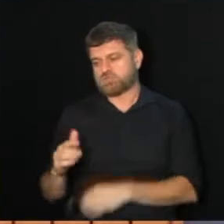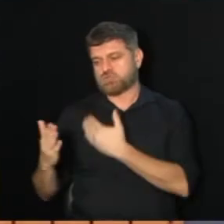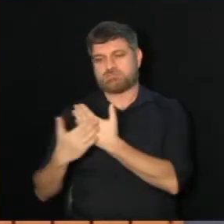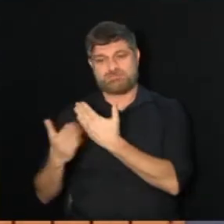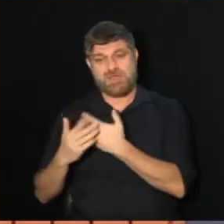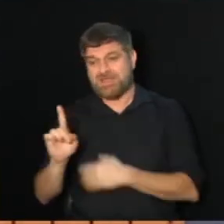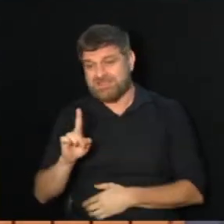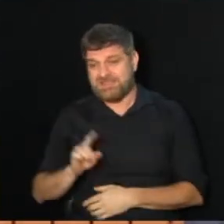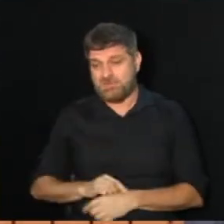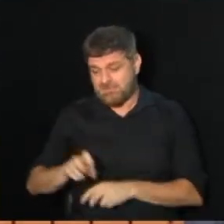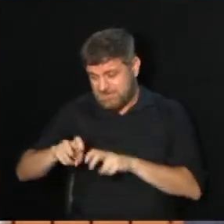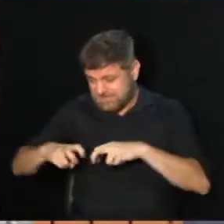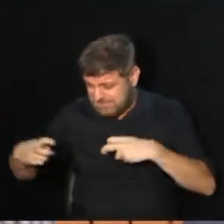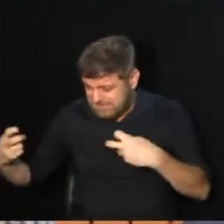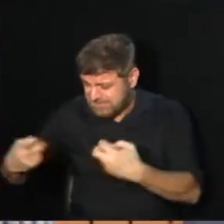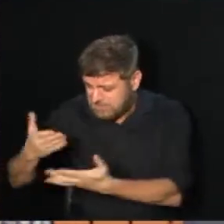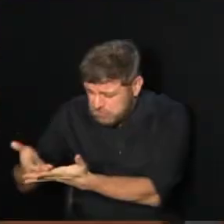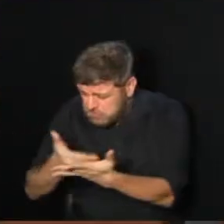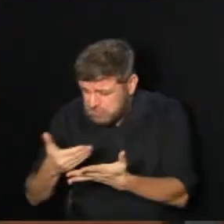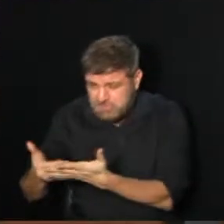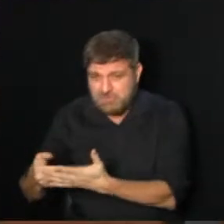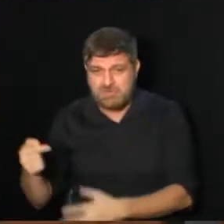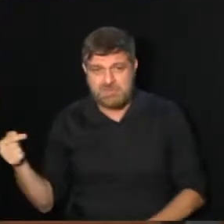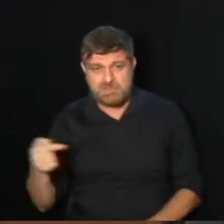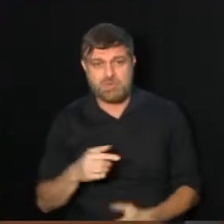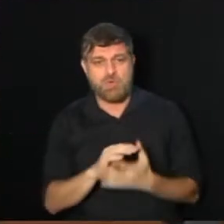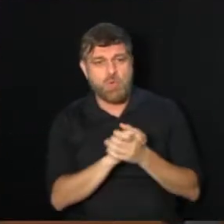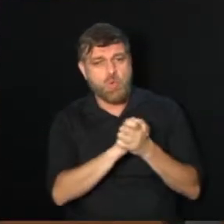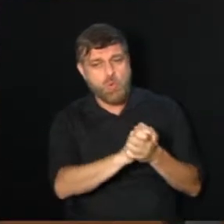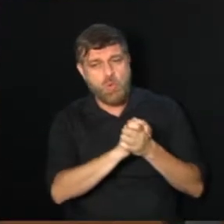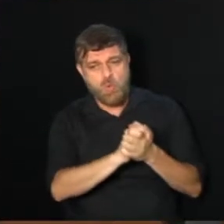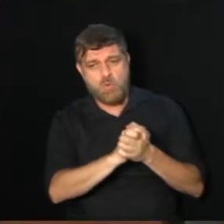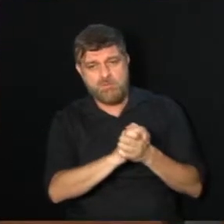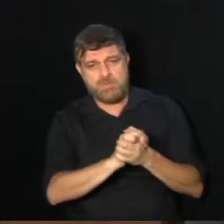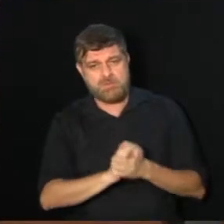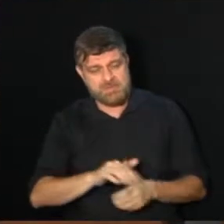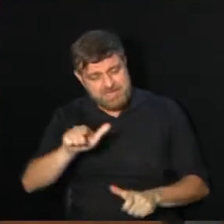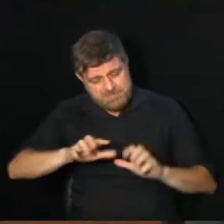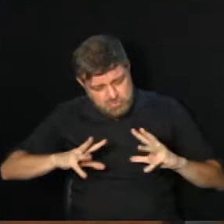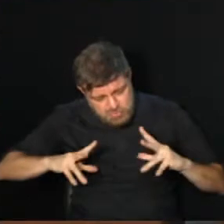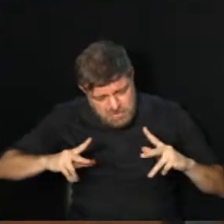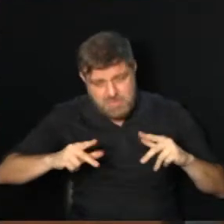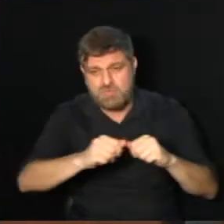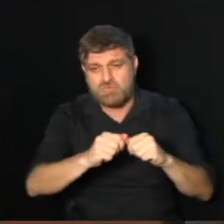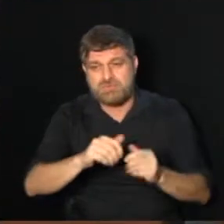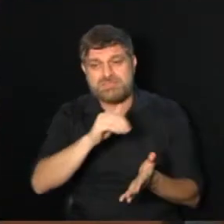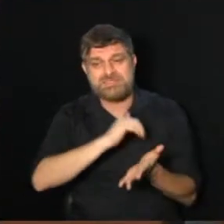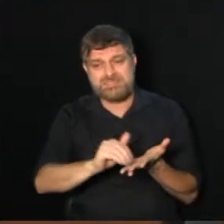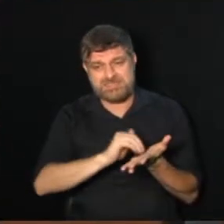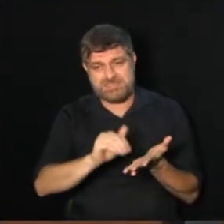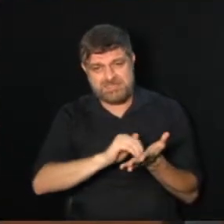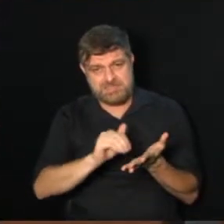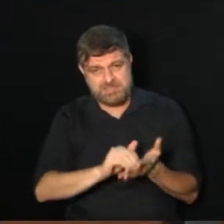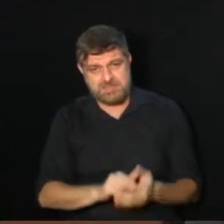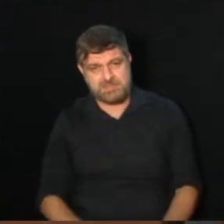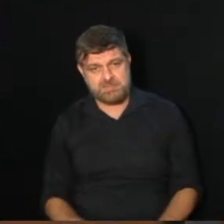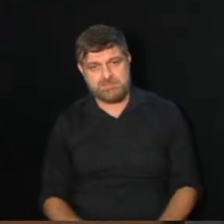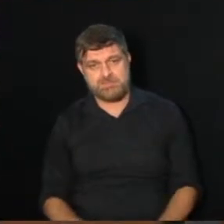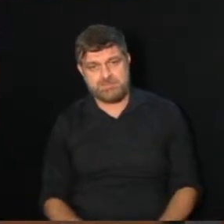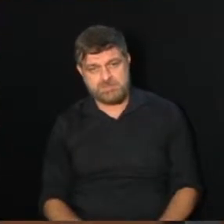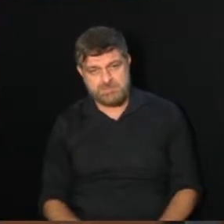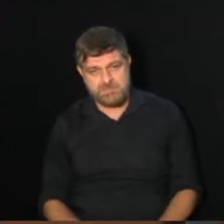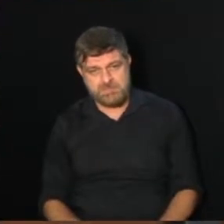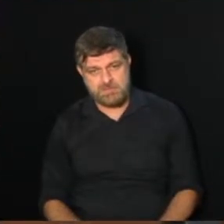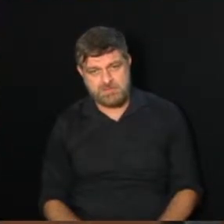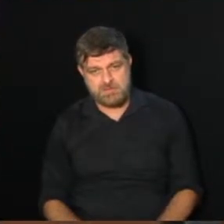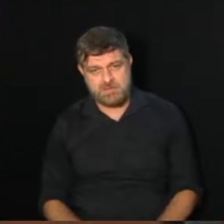dar certo é muito grande. Então, leve meus cumprimentos a todas as pessoas que compõem as secretarias citadas. Eu quero fazer